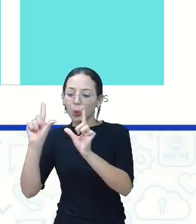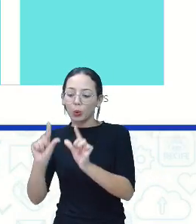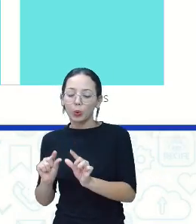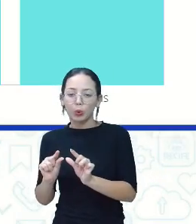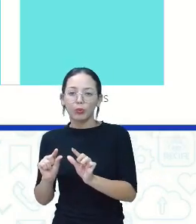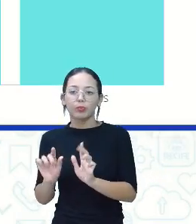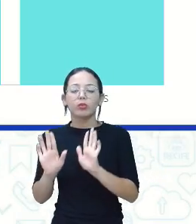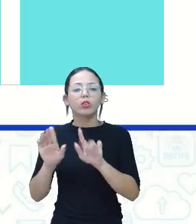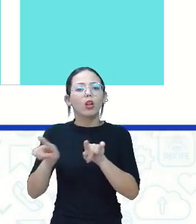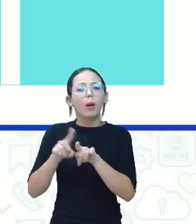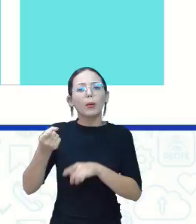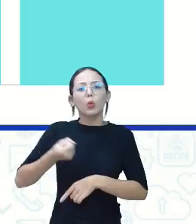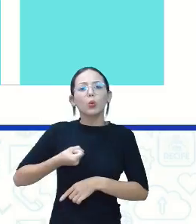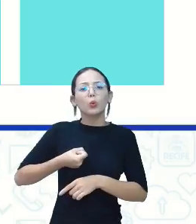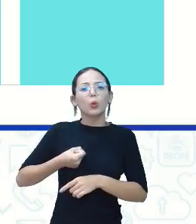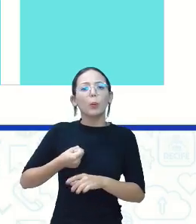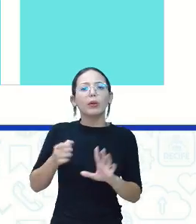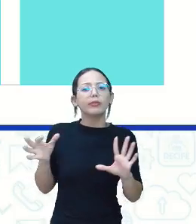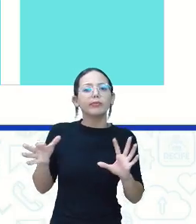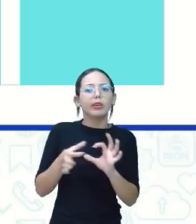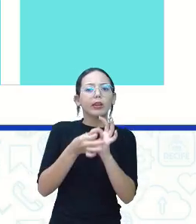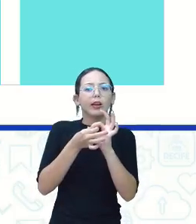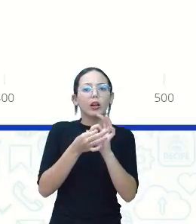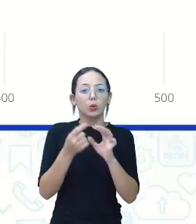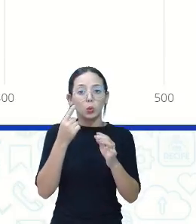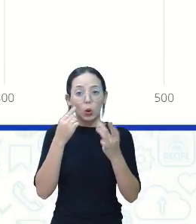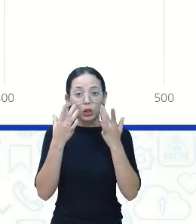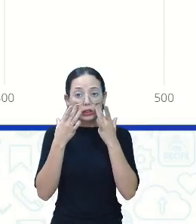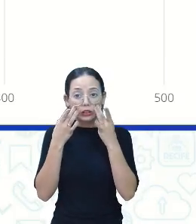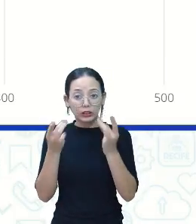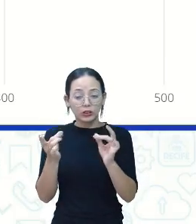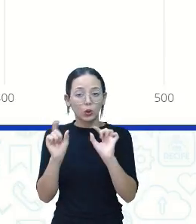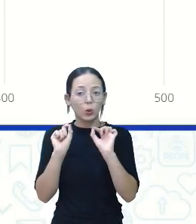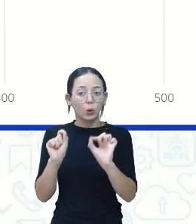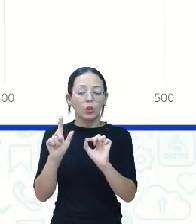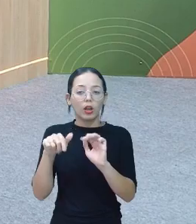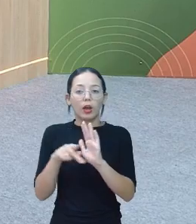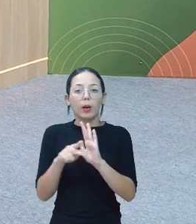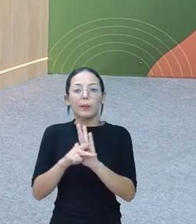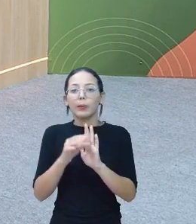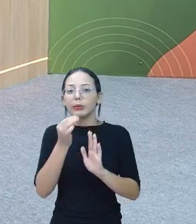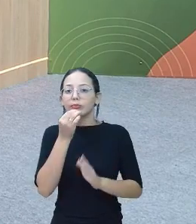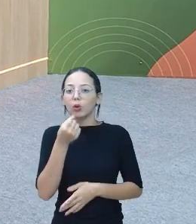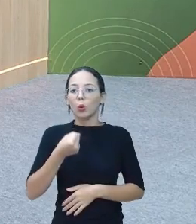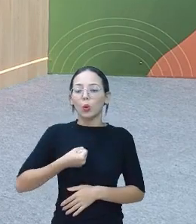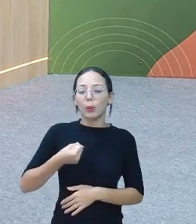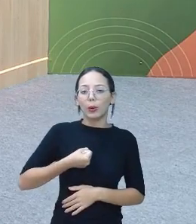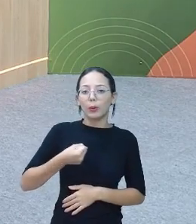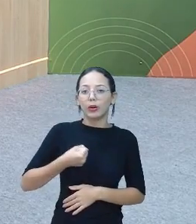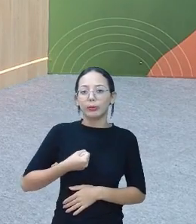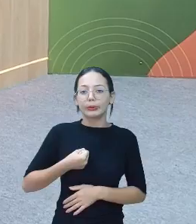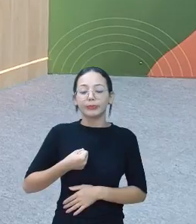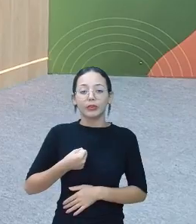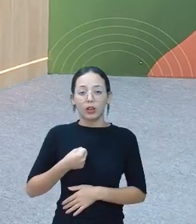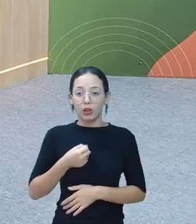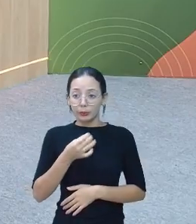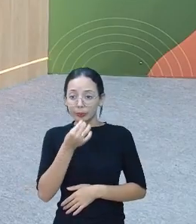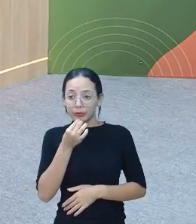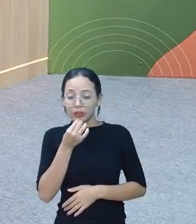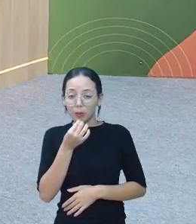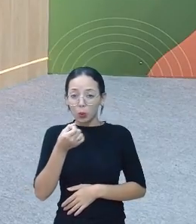menor. E os valores associados ali, ó, uma atenção que a gente vai chamar daqui a pouco são a esses valores, que nem sempre o valor